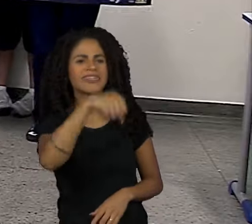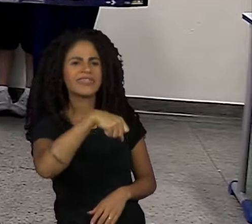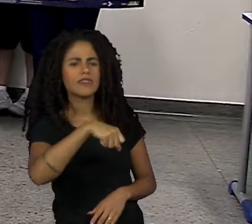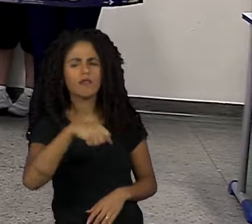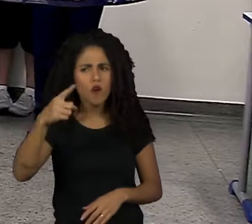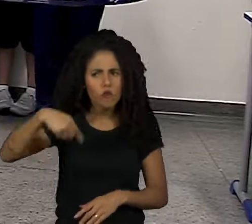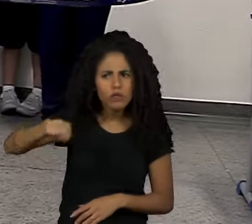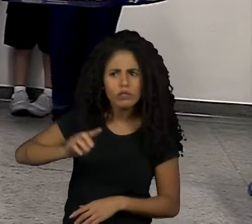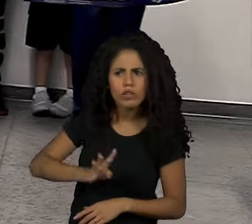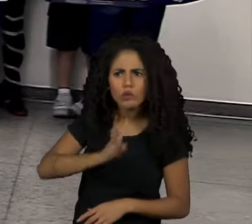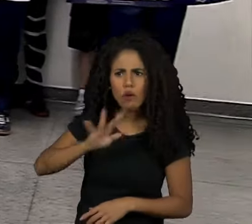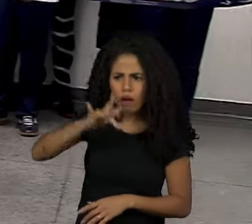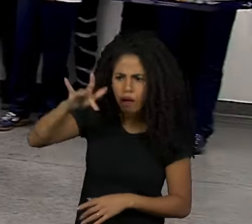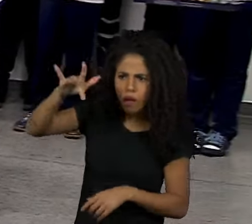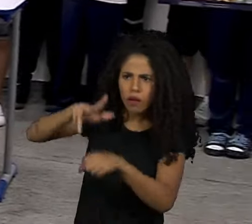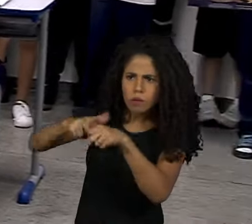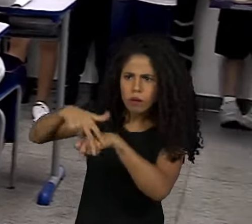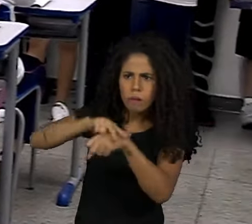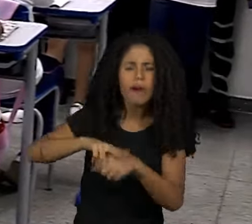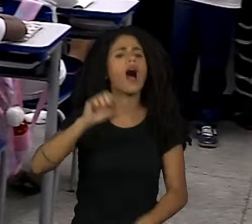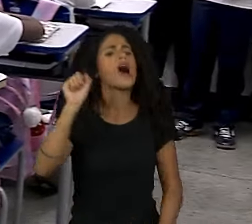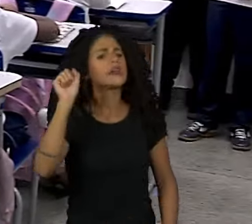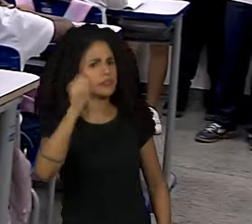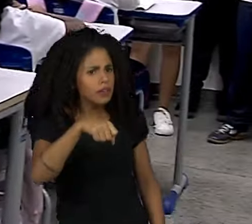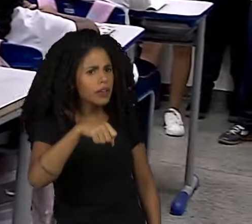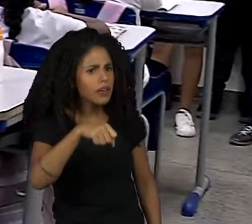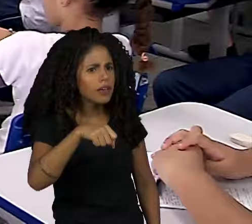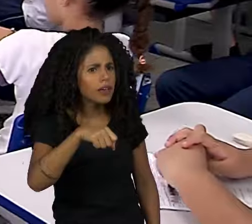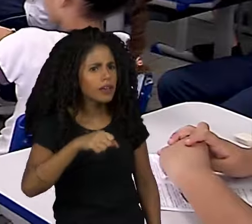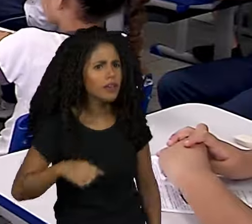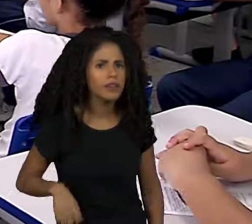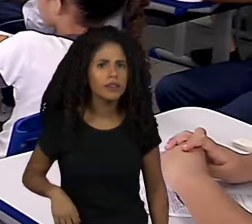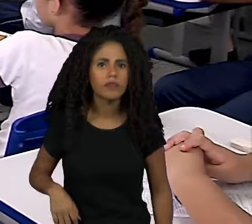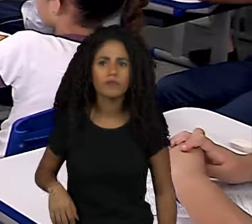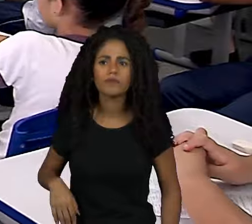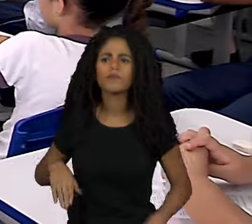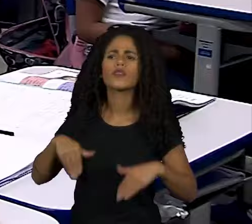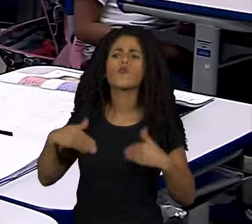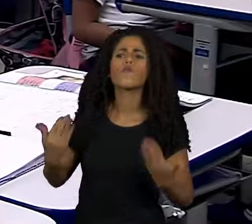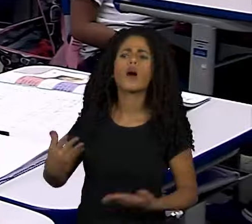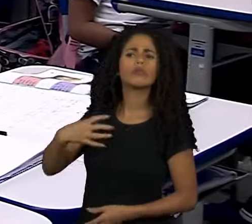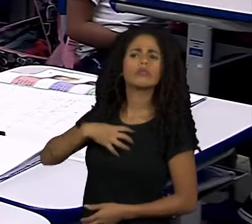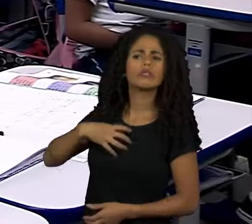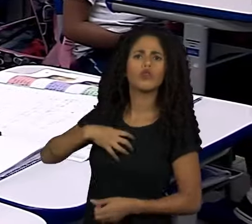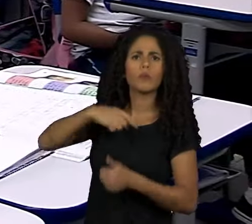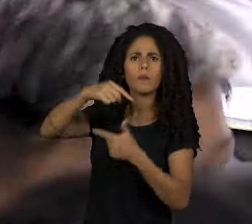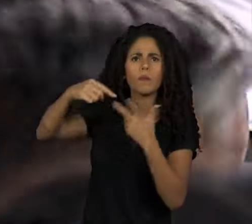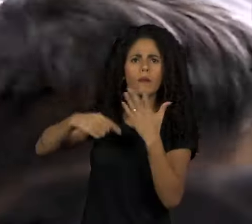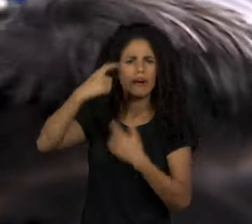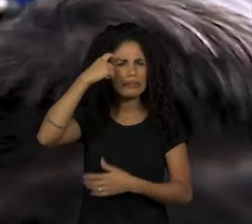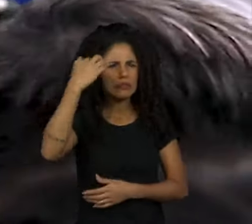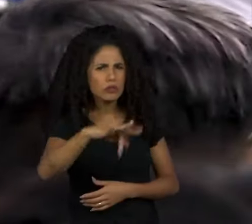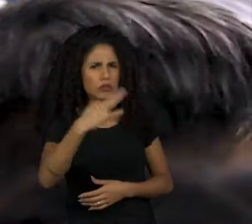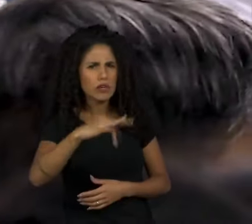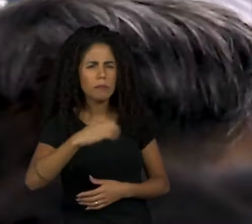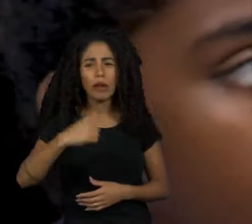Sim! Vocês conhecem o mosquito da dengue? Sim! Quais são os sintomas? Dor de cabeça. Dor